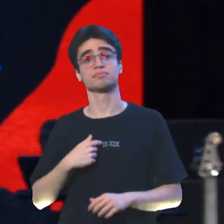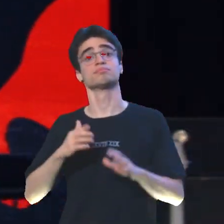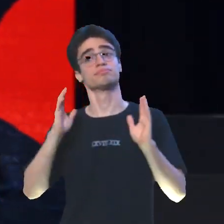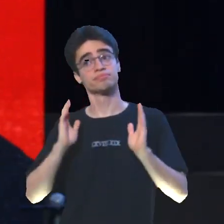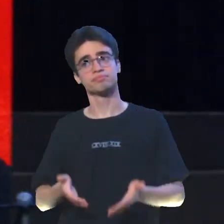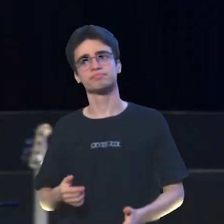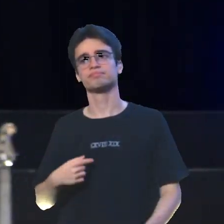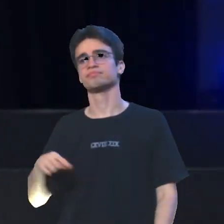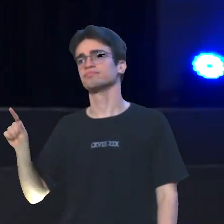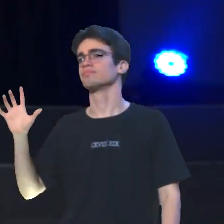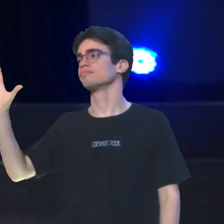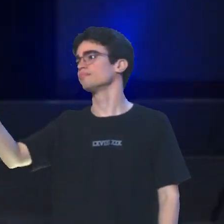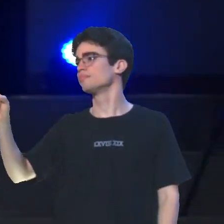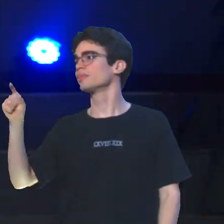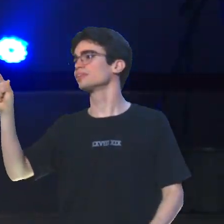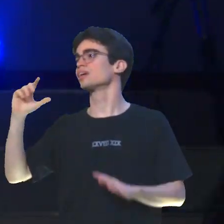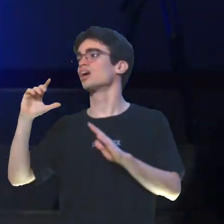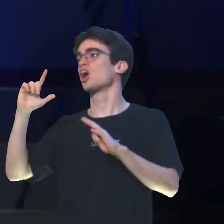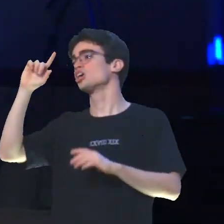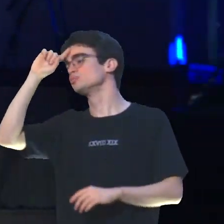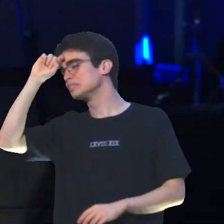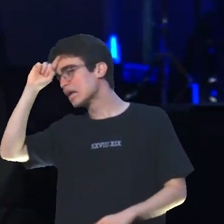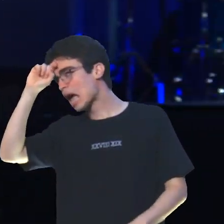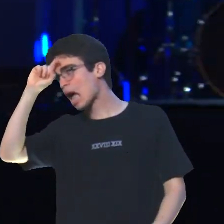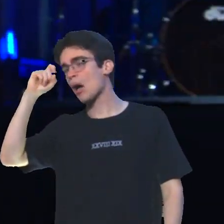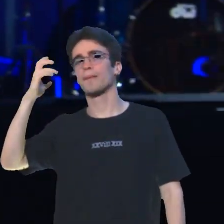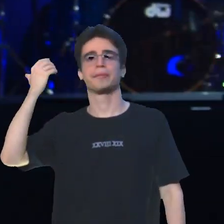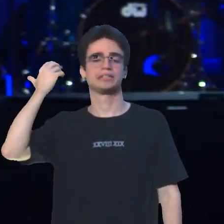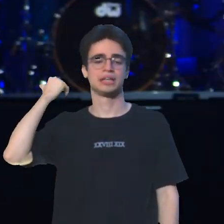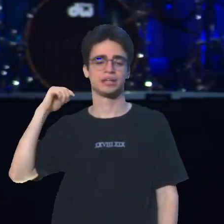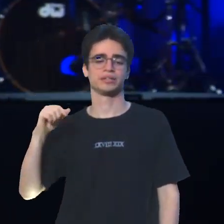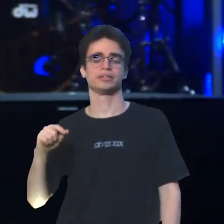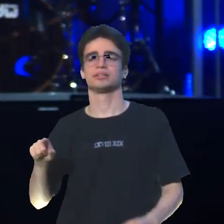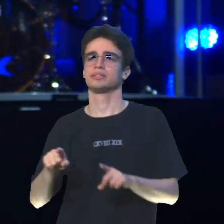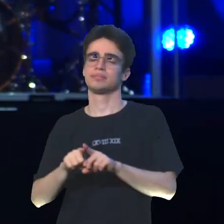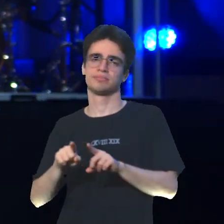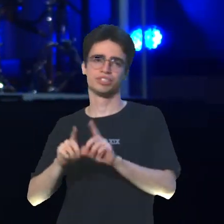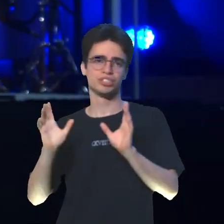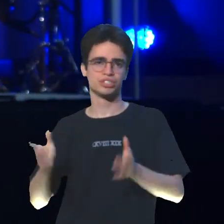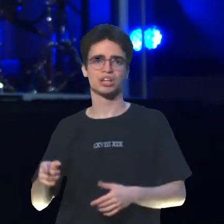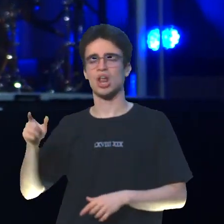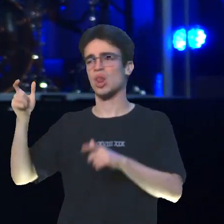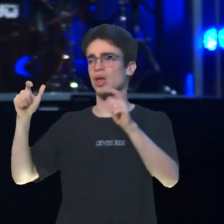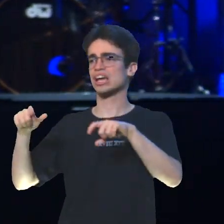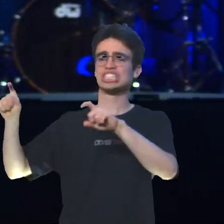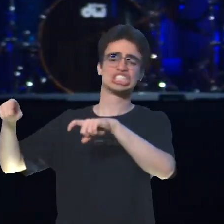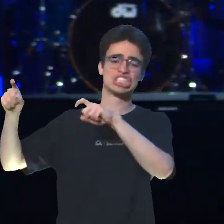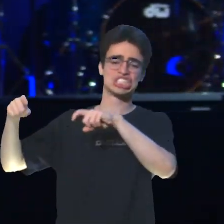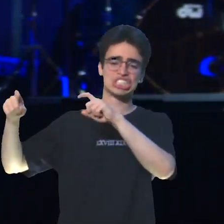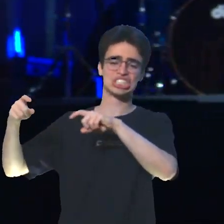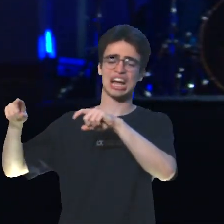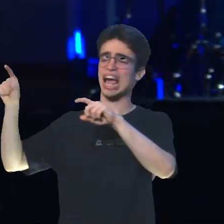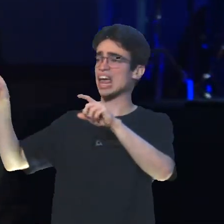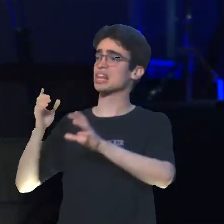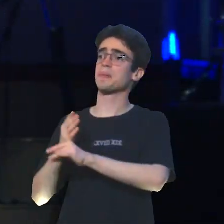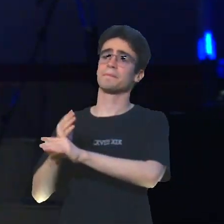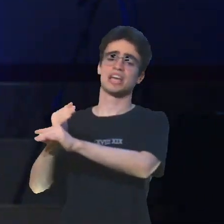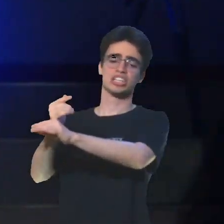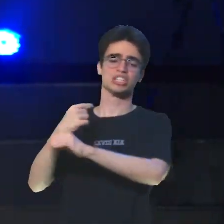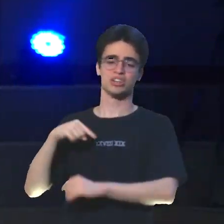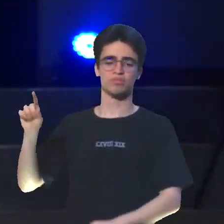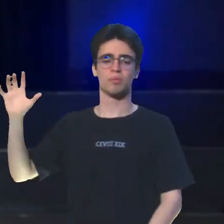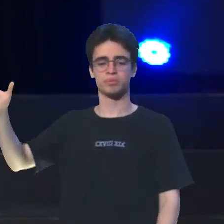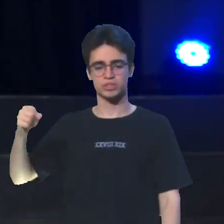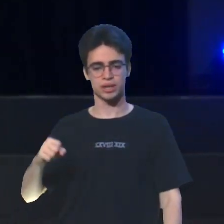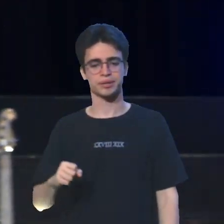ele em hospital. Já fui buscar ele em uma chácara no meio do mato perdido.